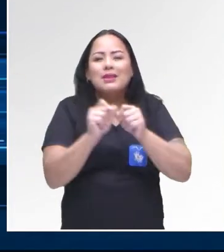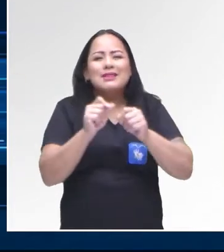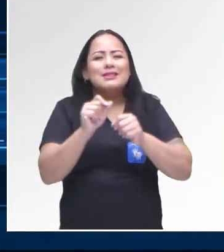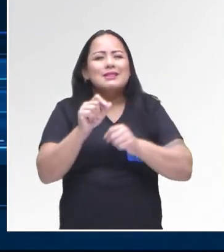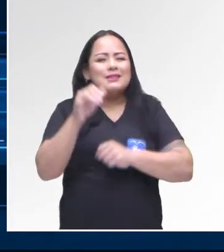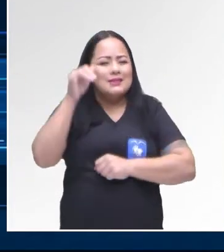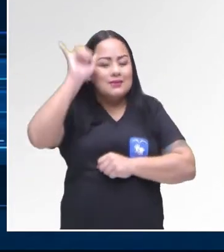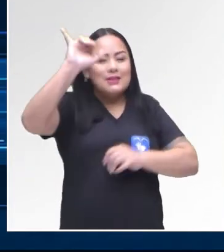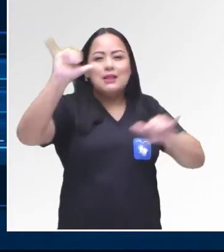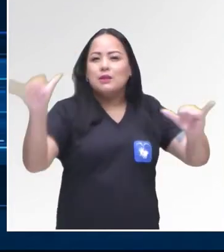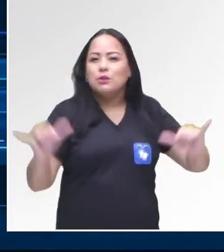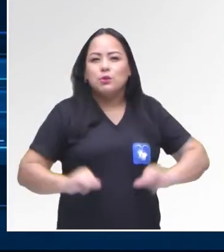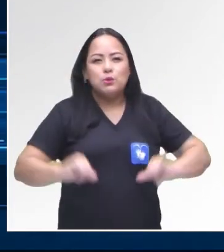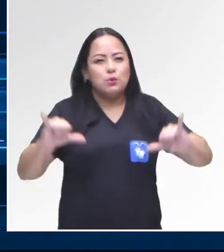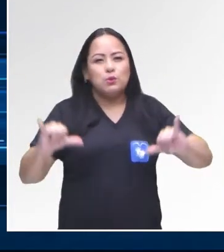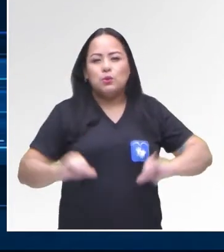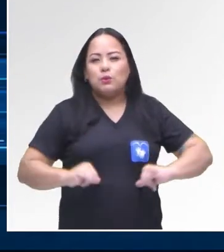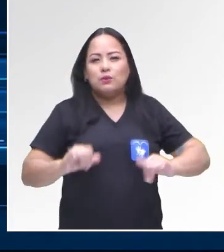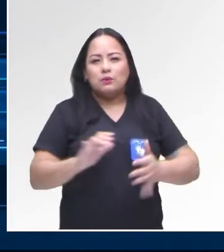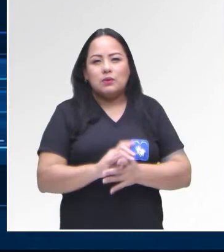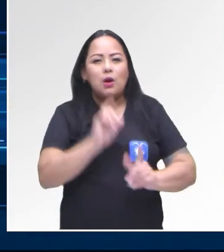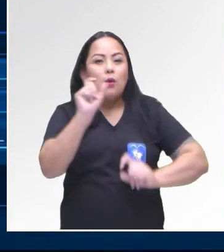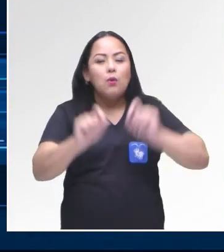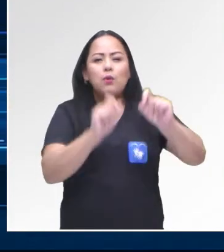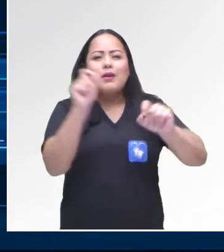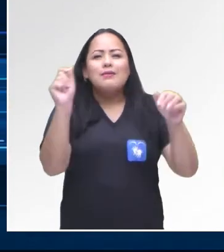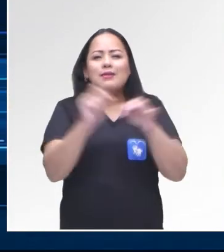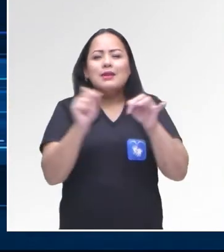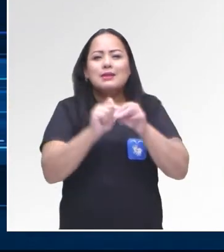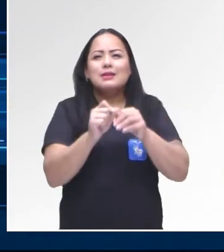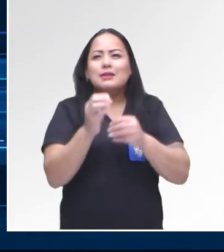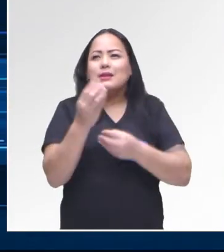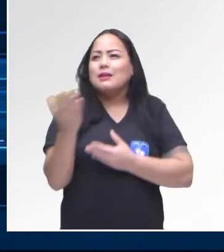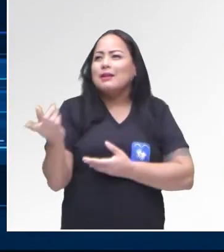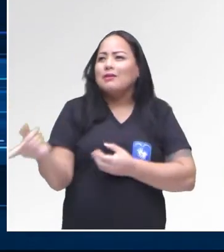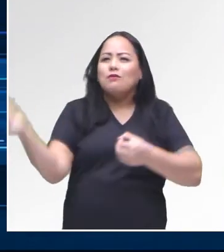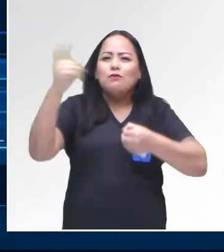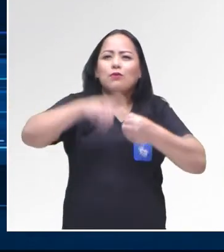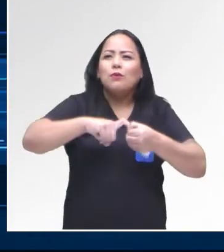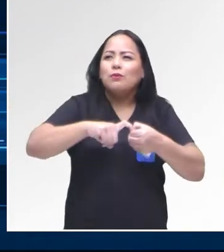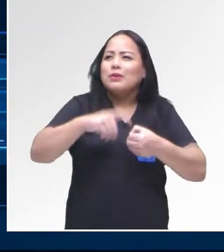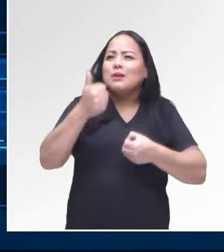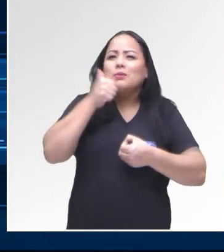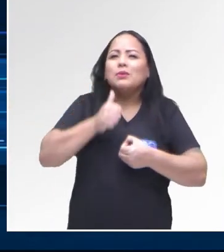sofrer? O que ele faz para ela voltar?